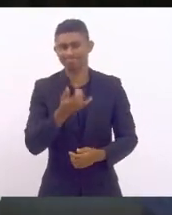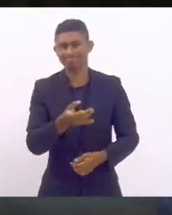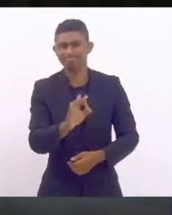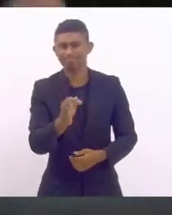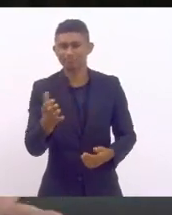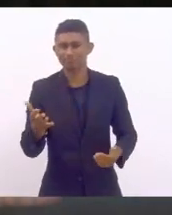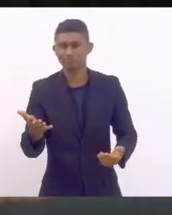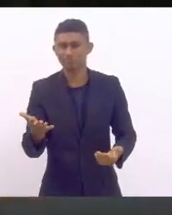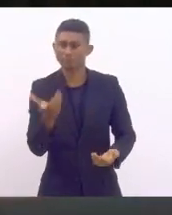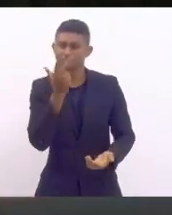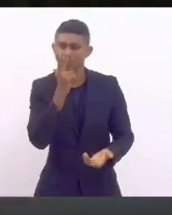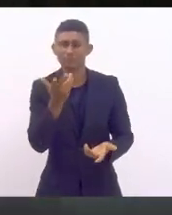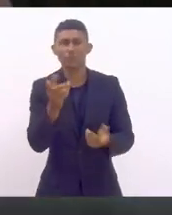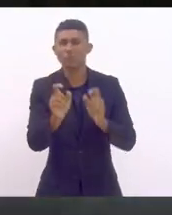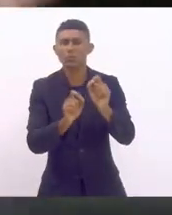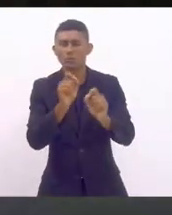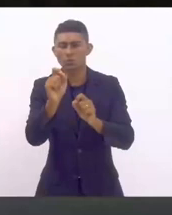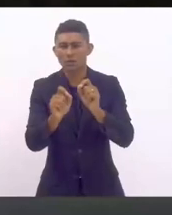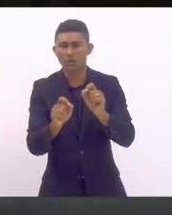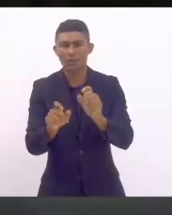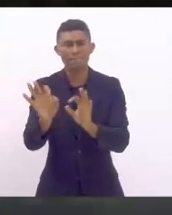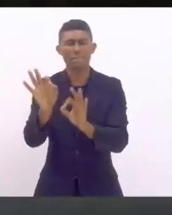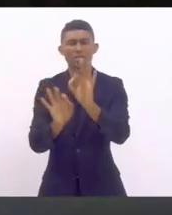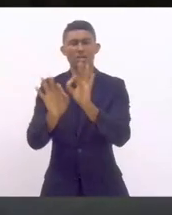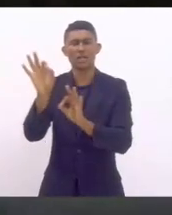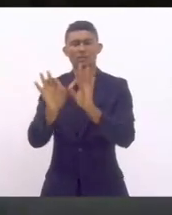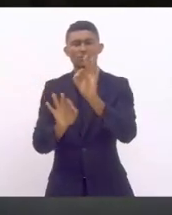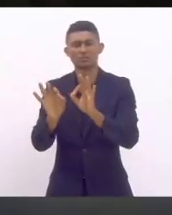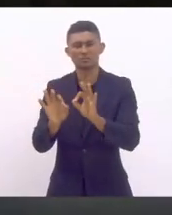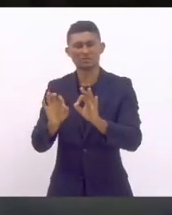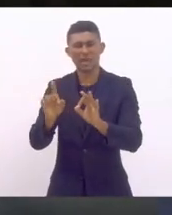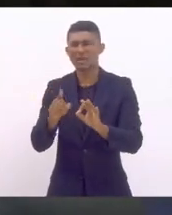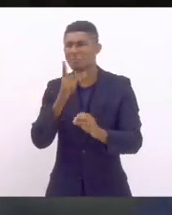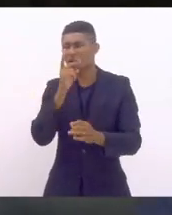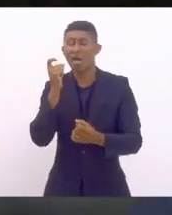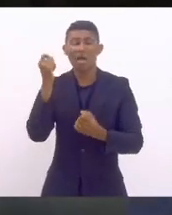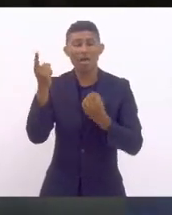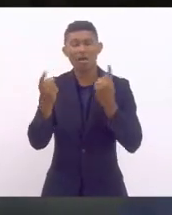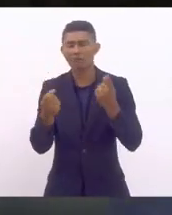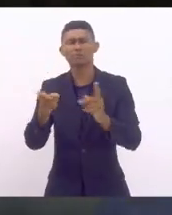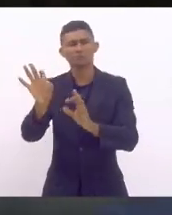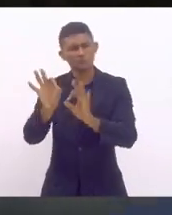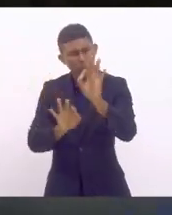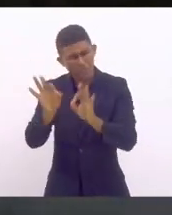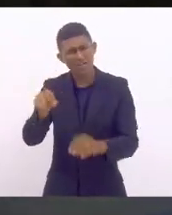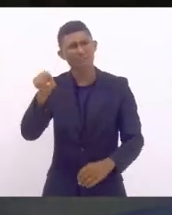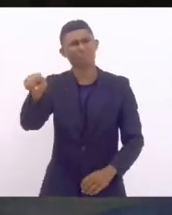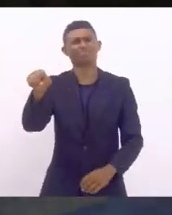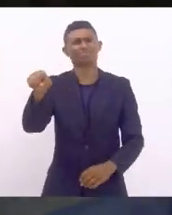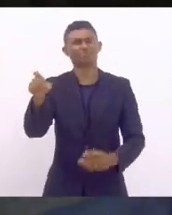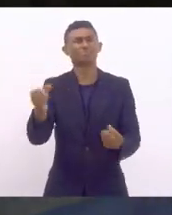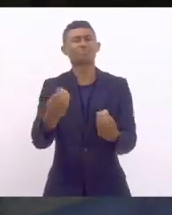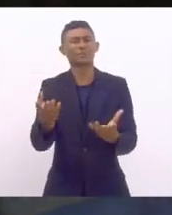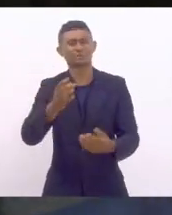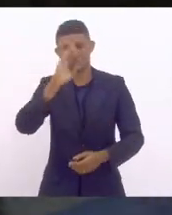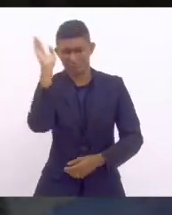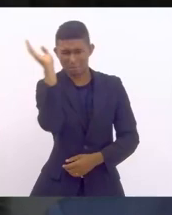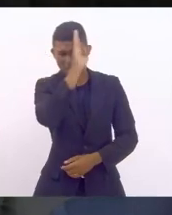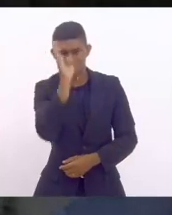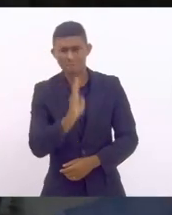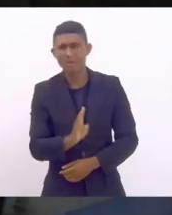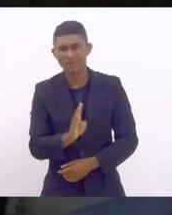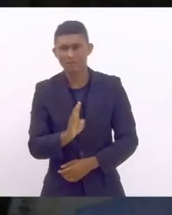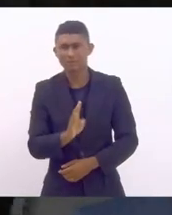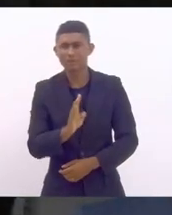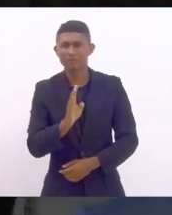vivendo hoje isso é um projeto sobre é por acaso isso é um projeto é um projeto de fazer com que o Brasil se submeta